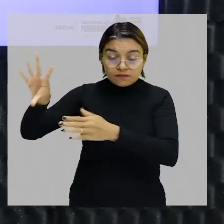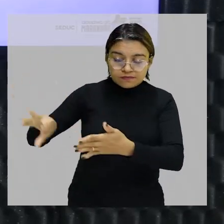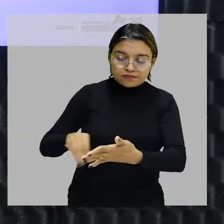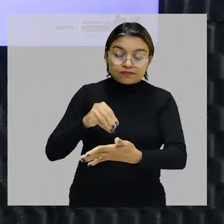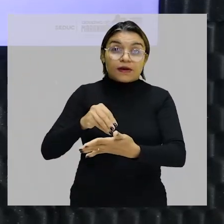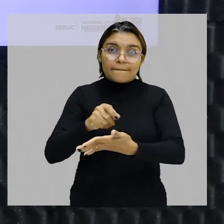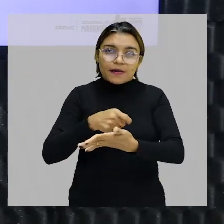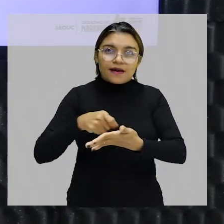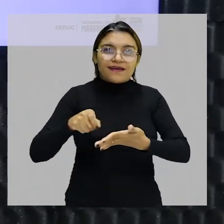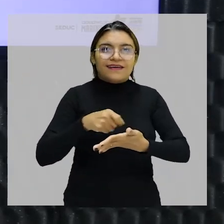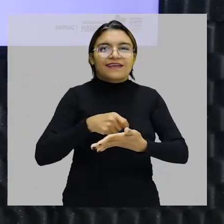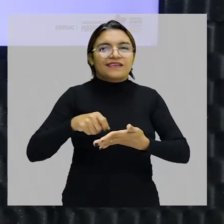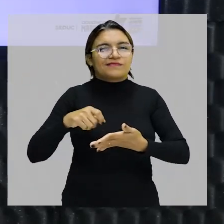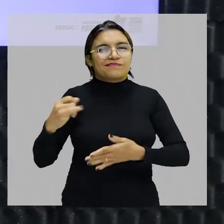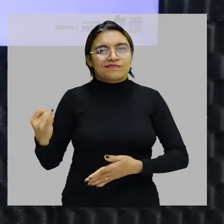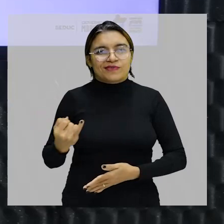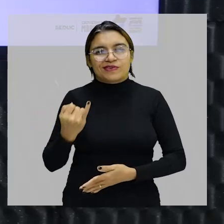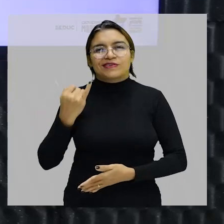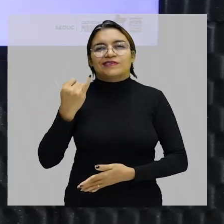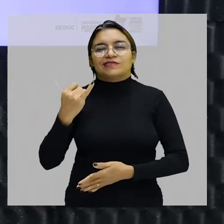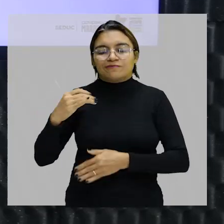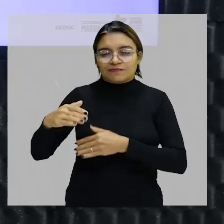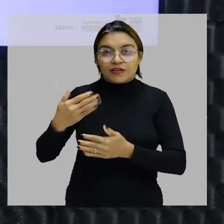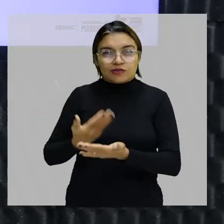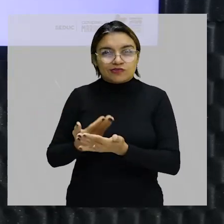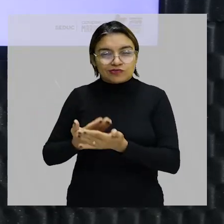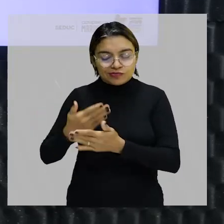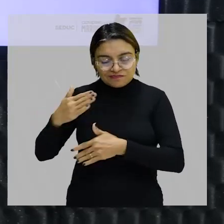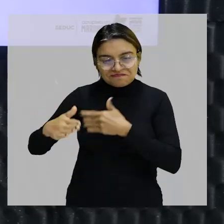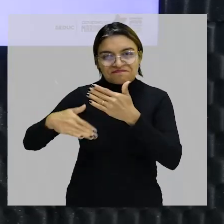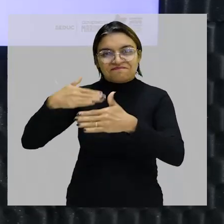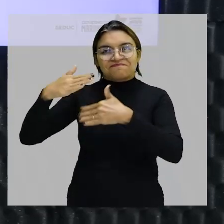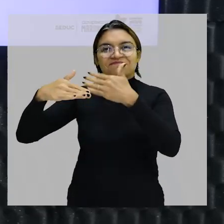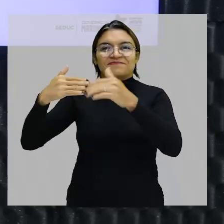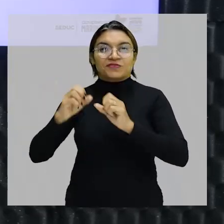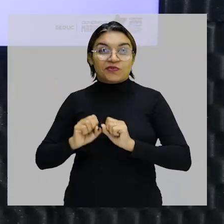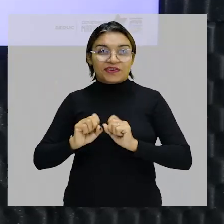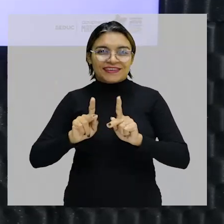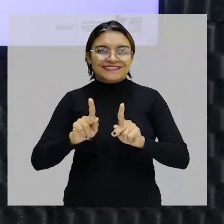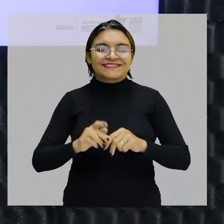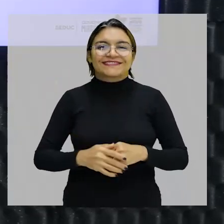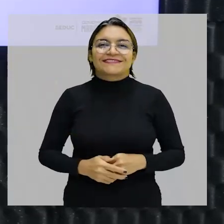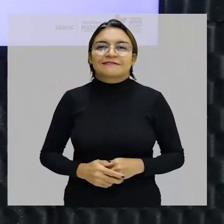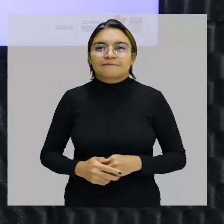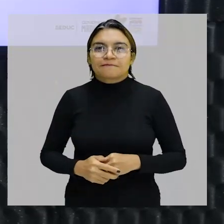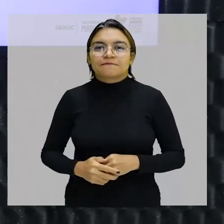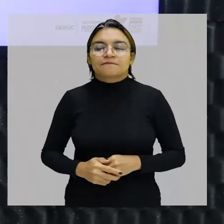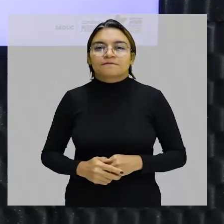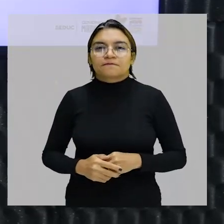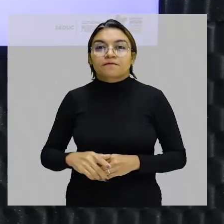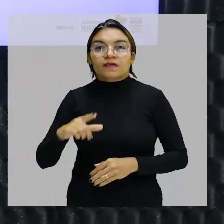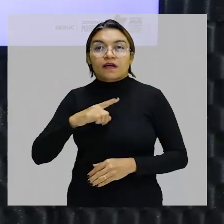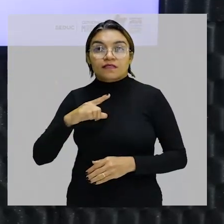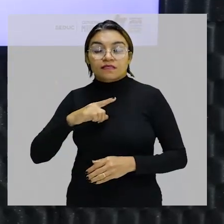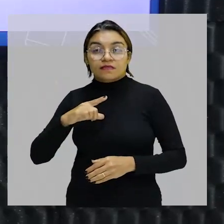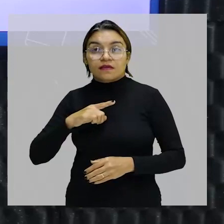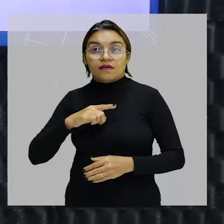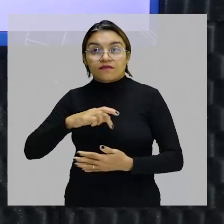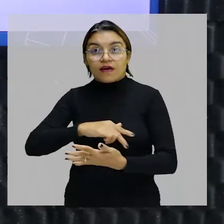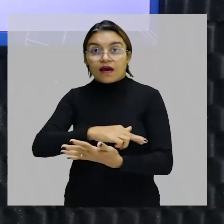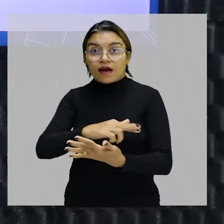essas informações para o seu caderno e desenvolver os seus estudos. Show de bola? Bom, turminha, estamos em uma série de